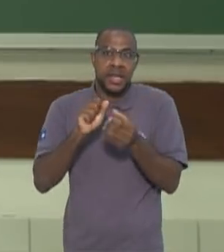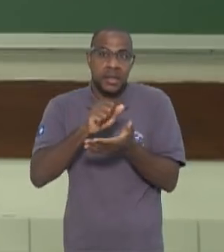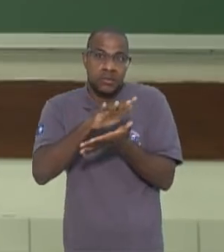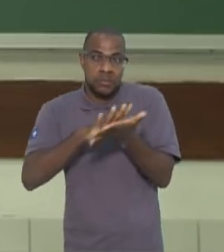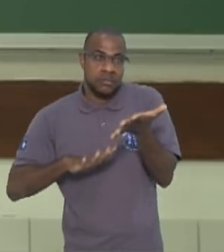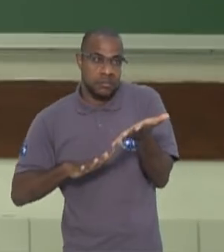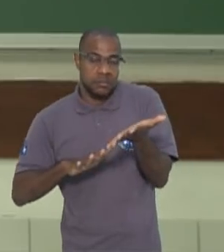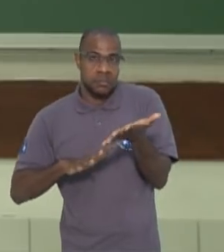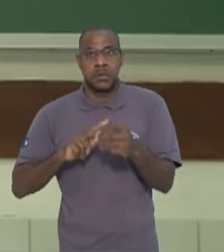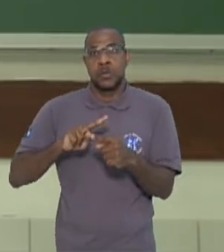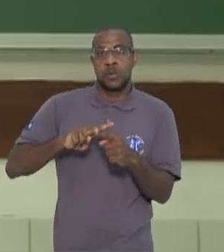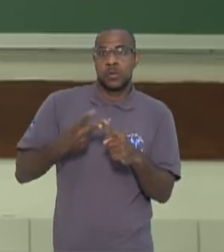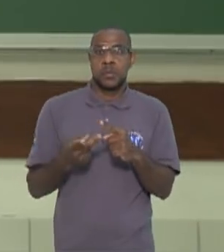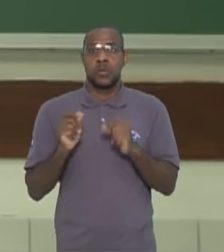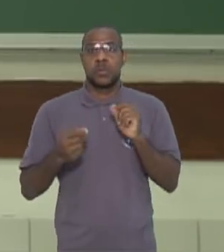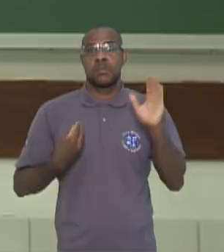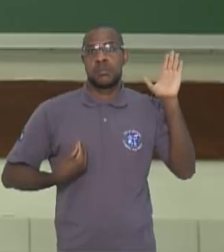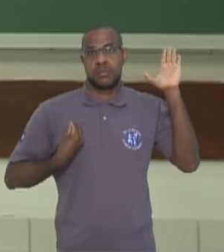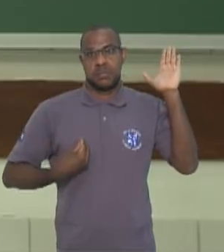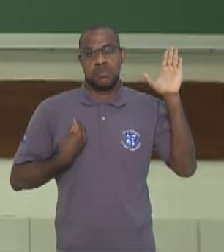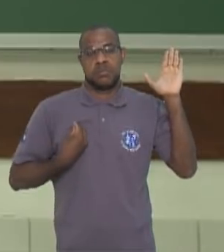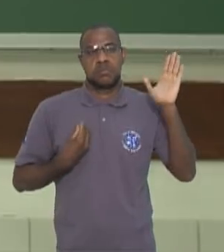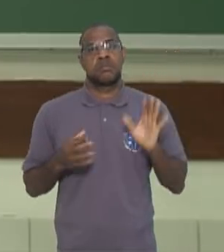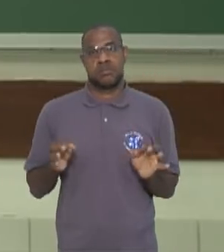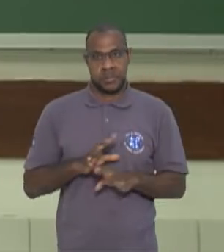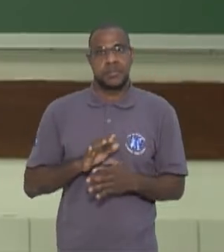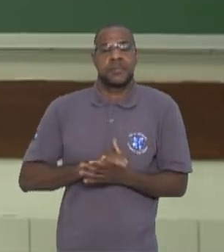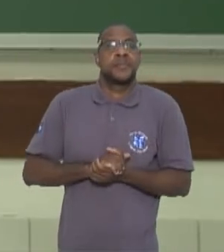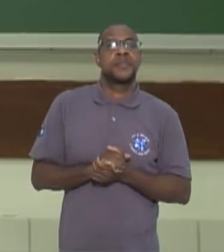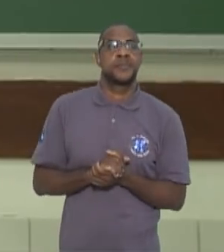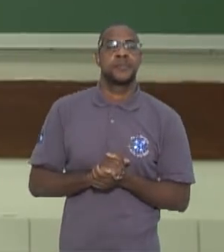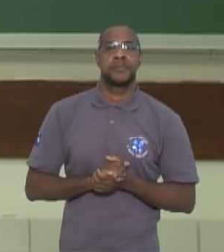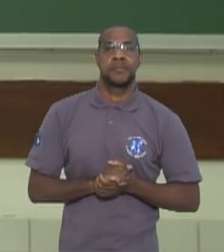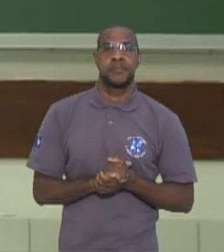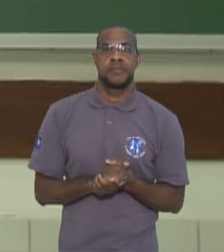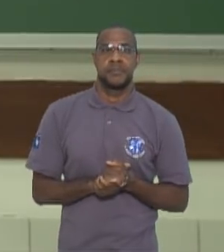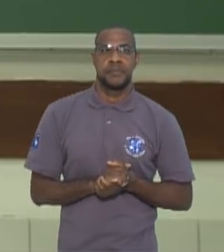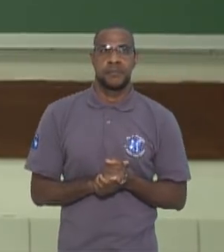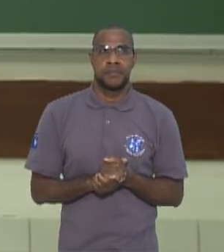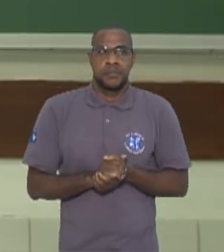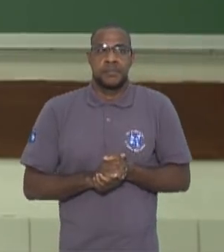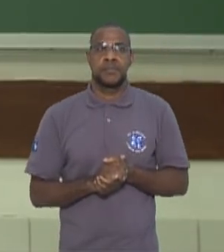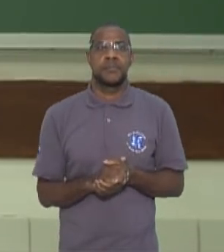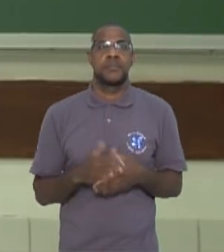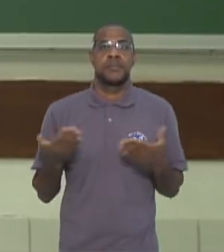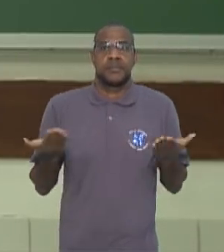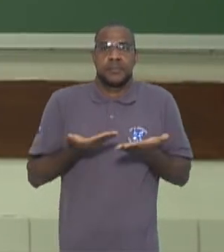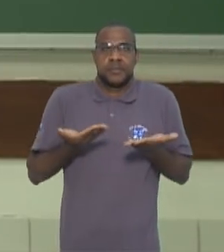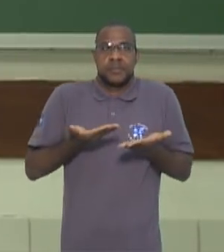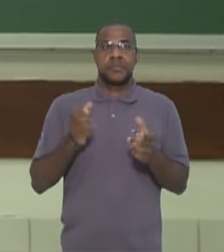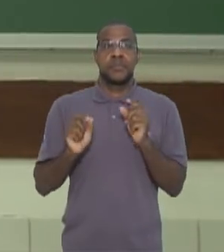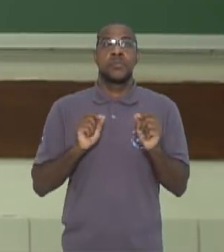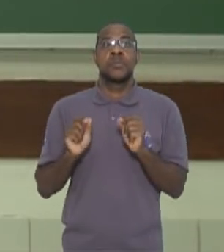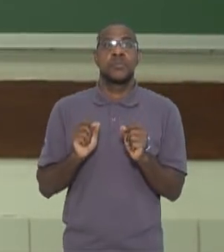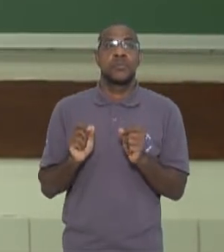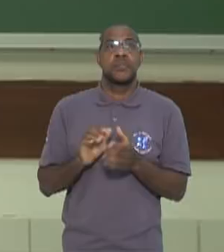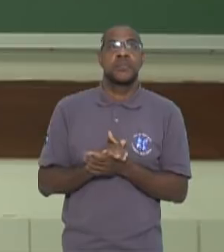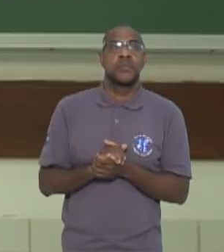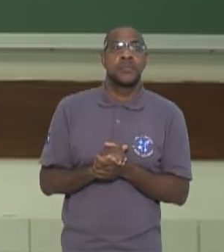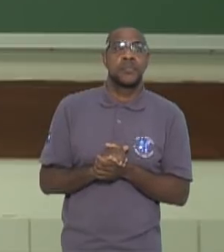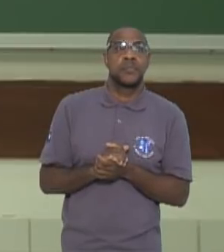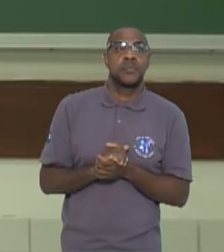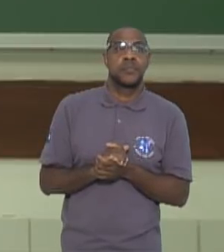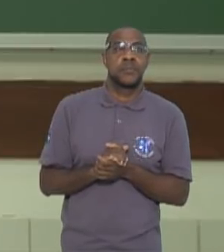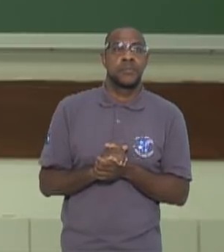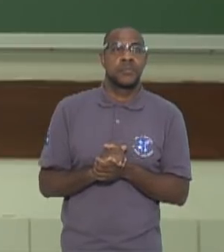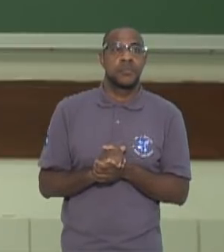atividades. Resolvendo, a presença de vocês vai ficar registrada. Então, vamos para a nossa aula de hoje, que é sobre